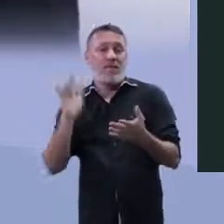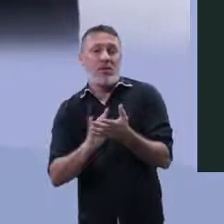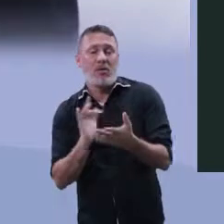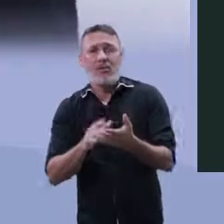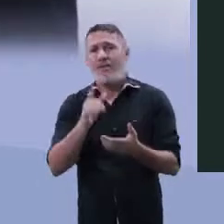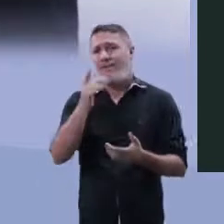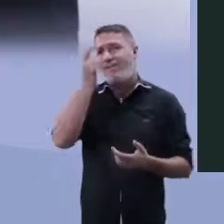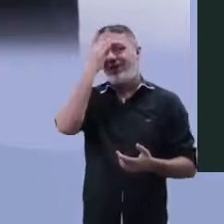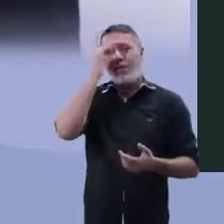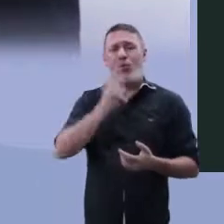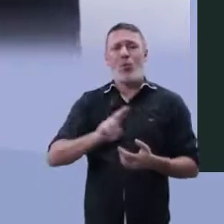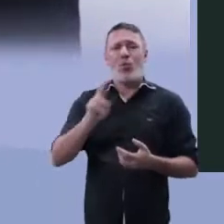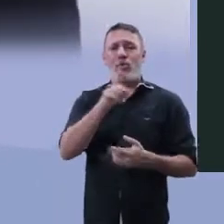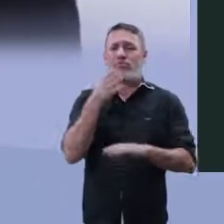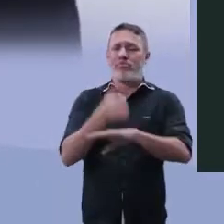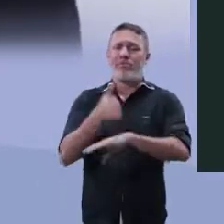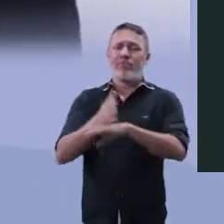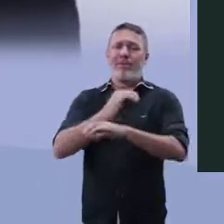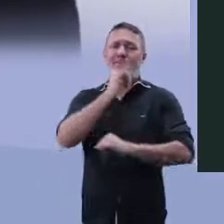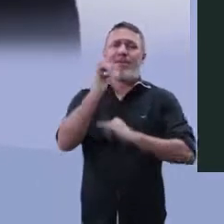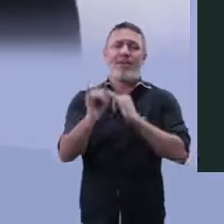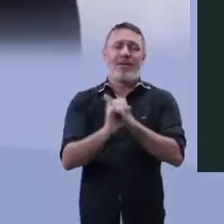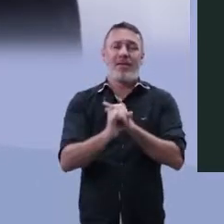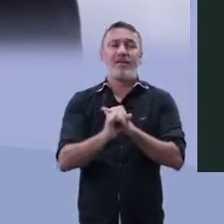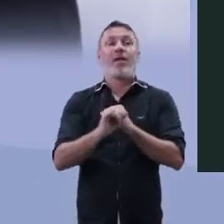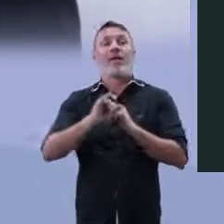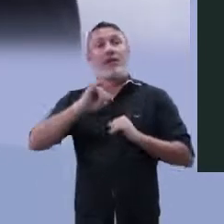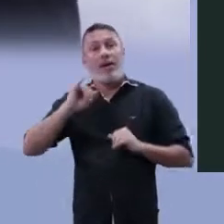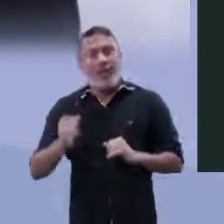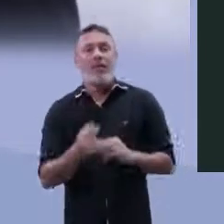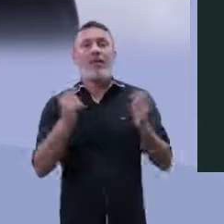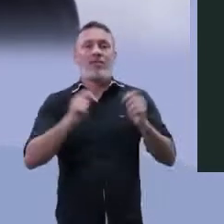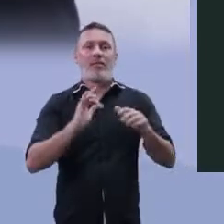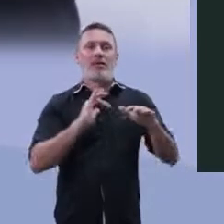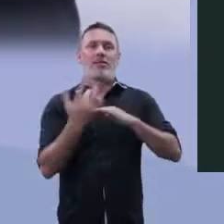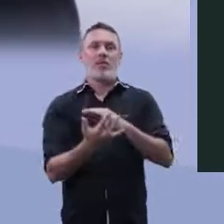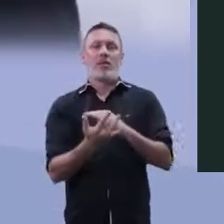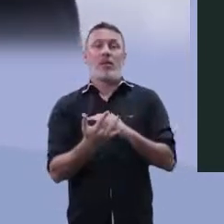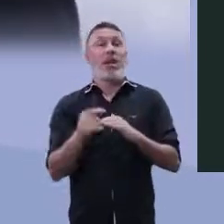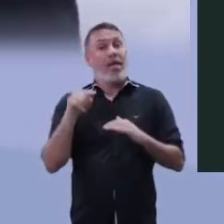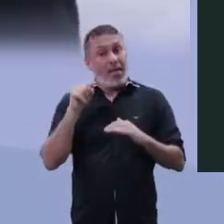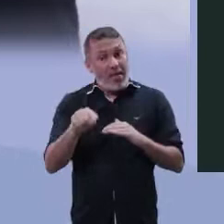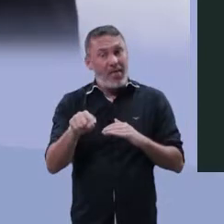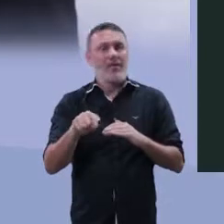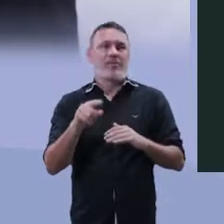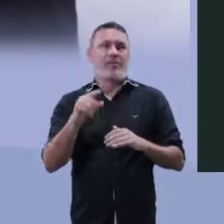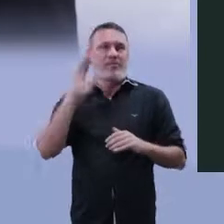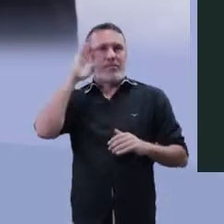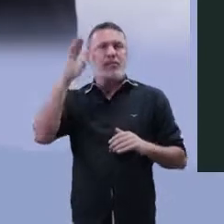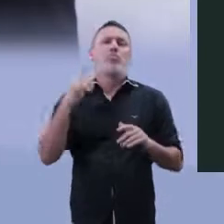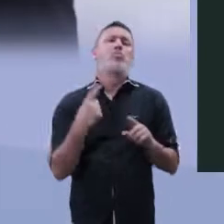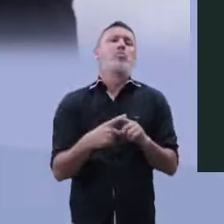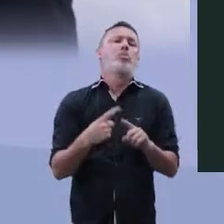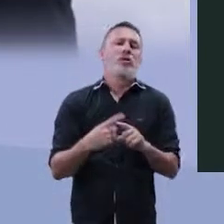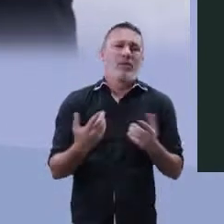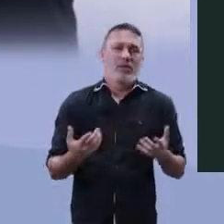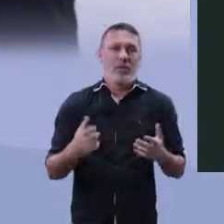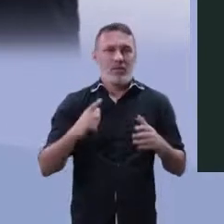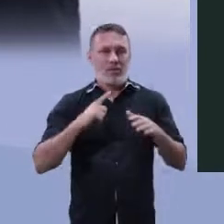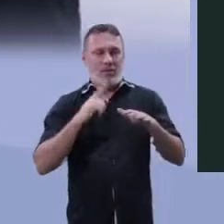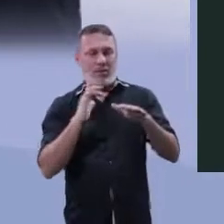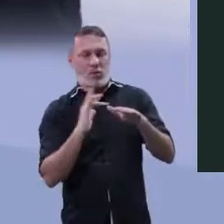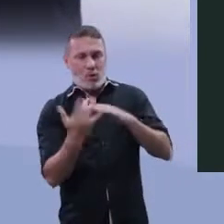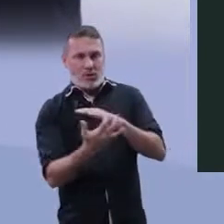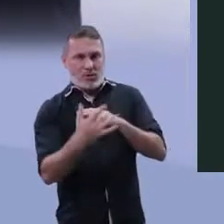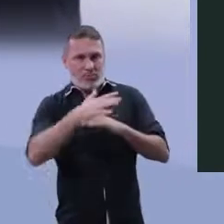então, através dos telefones, você consegue acessar, aí sim, pela internet, as redes sociais. E essa é a